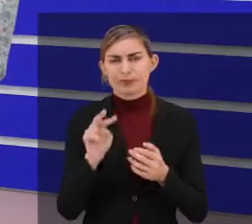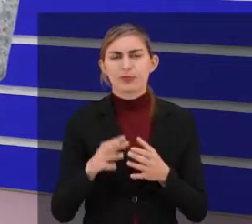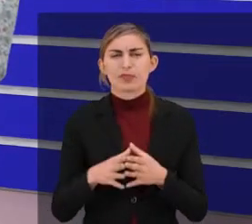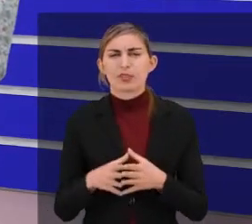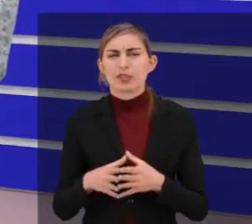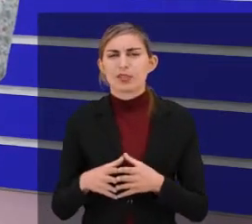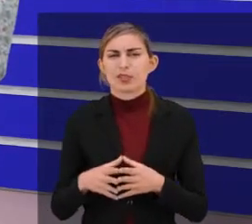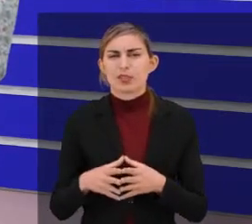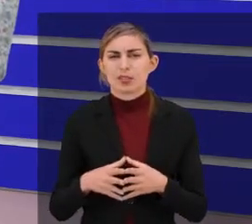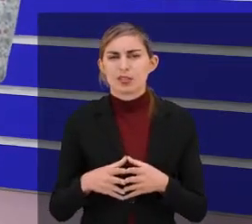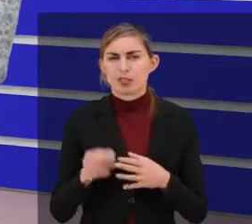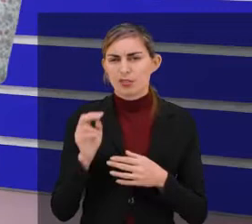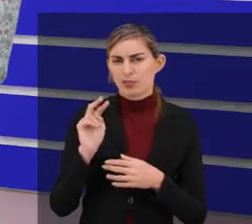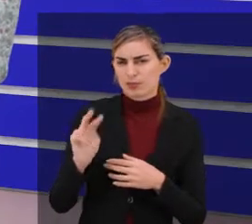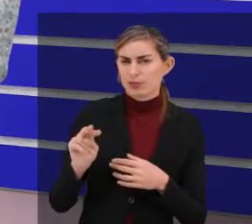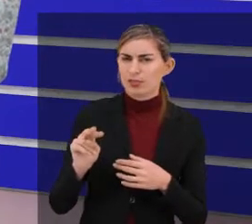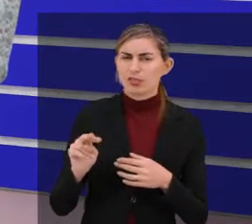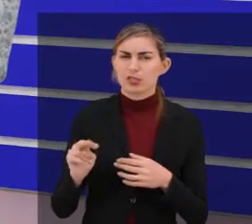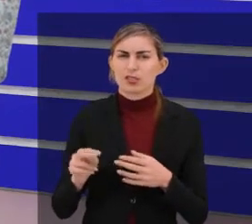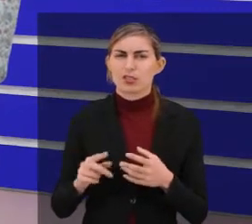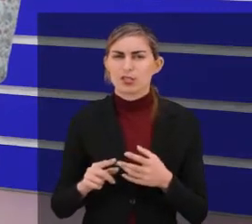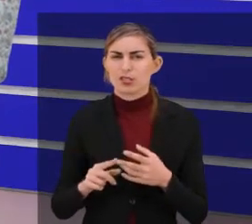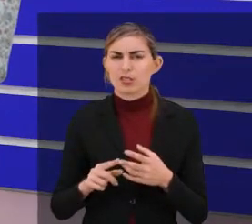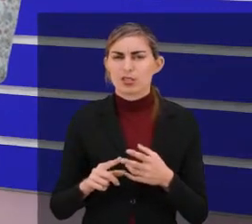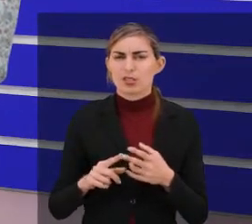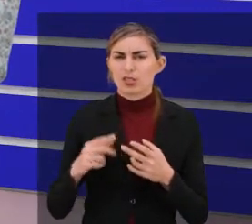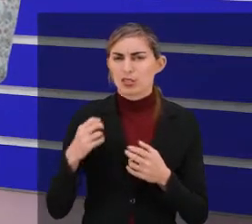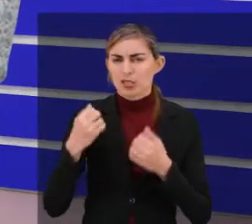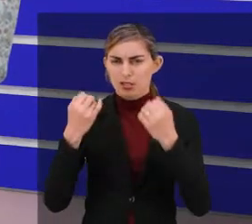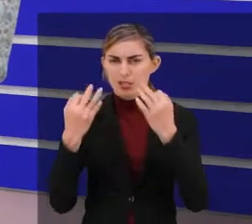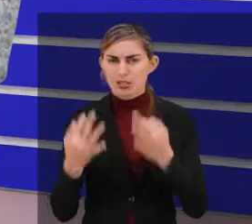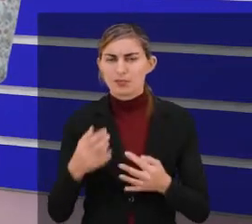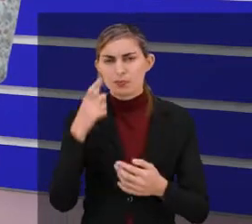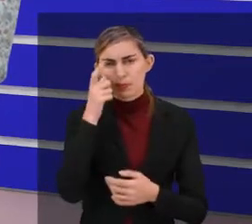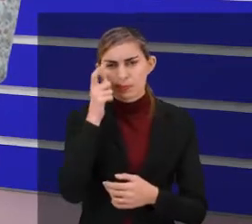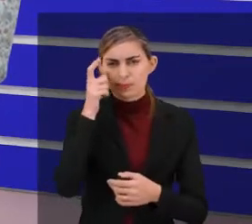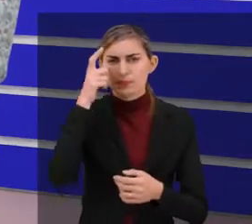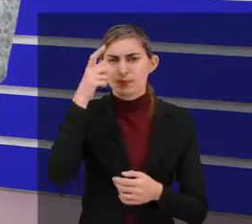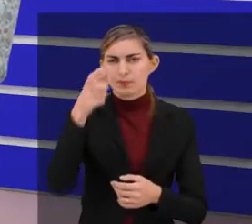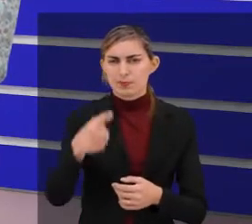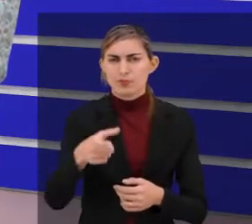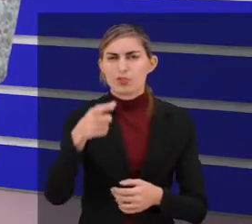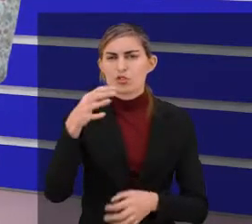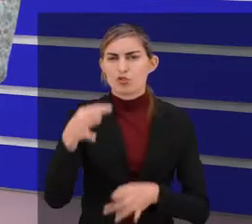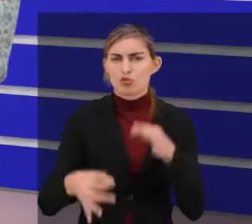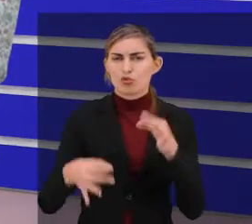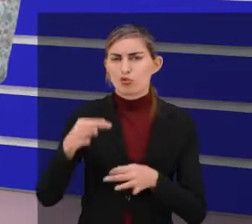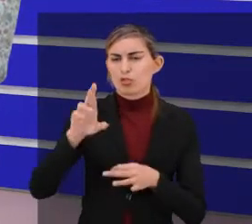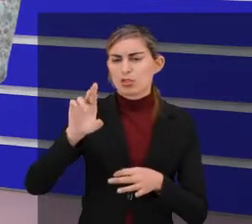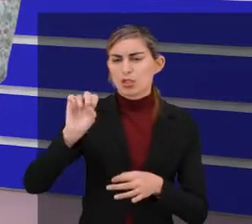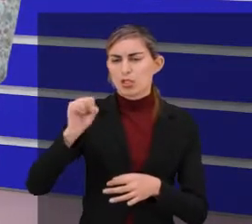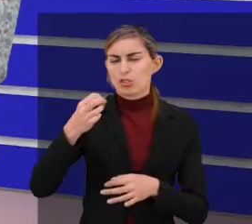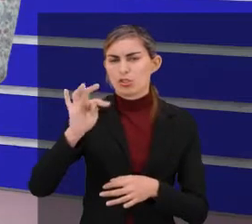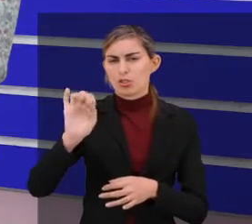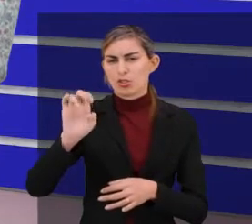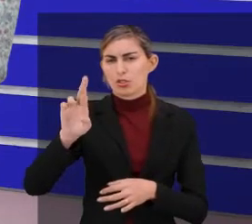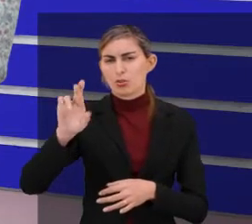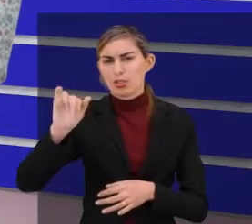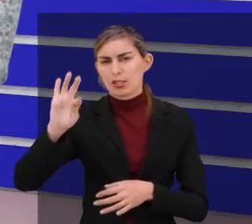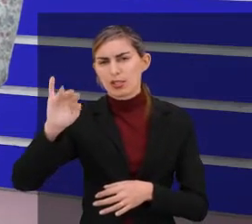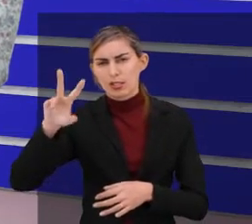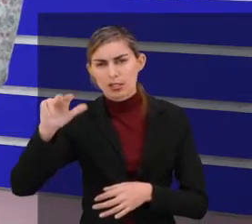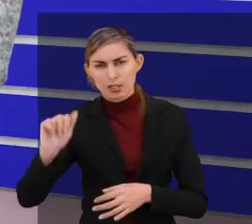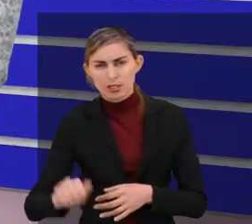Ives, você traz uma abordagem bem interessante sobre a justiça restaurativa, sobre